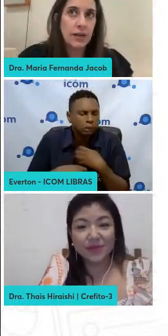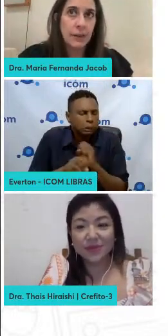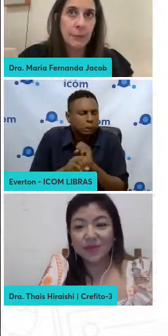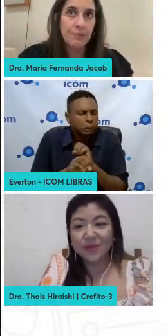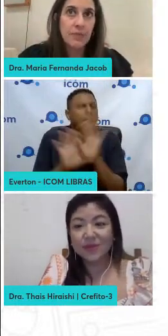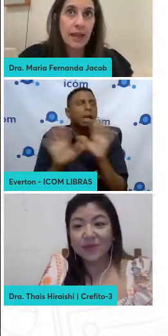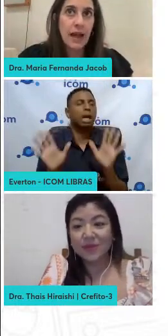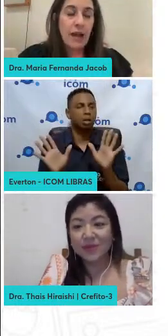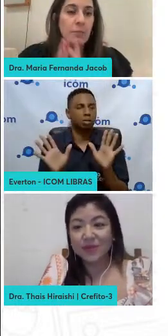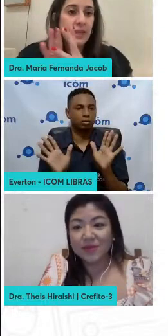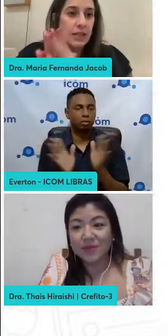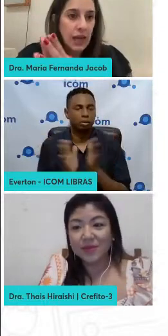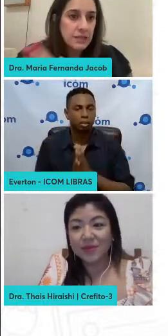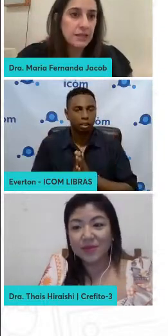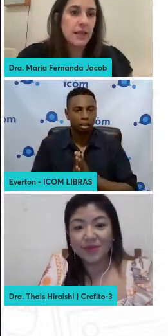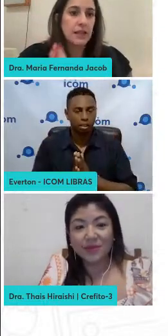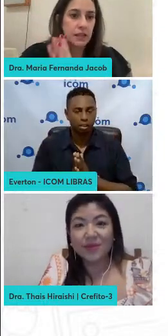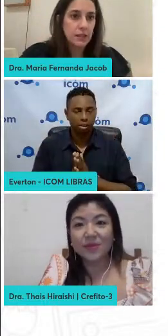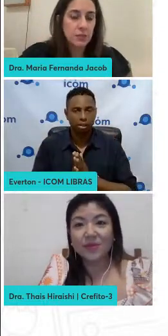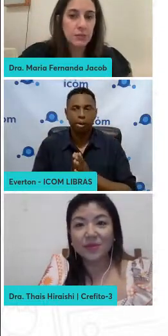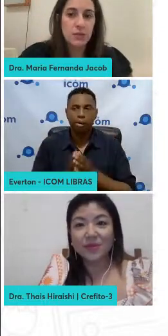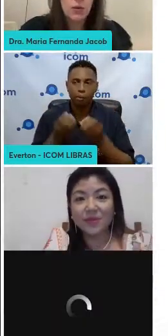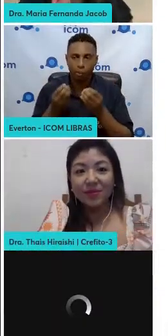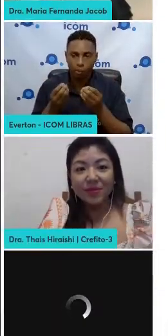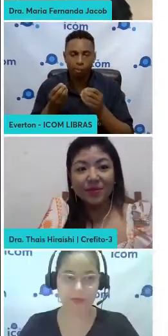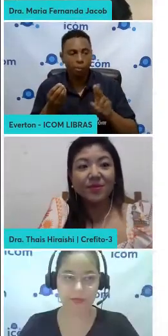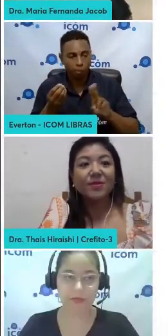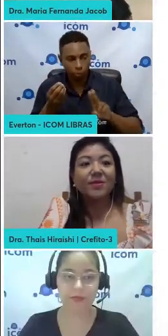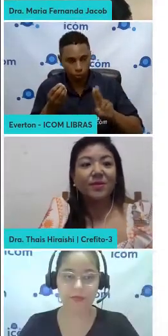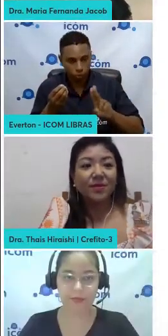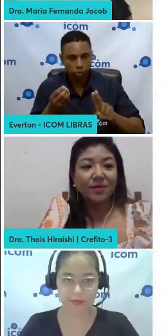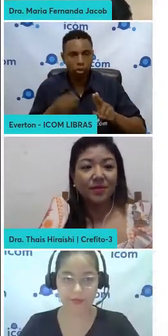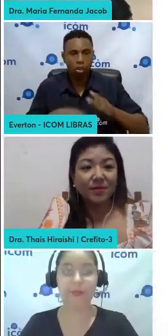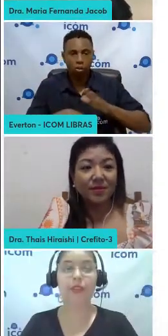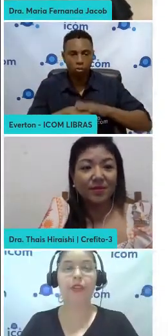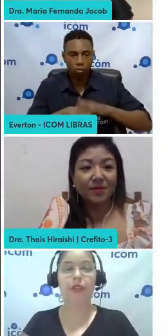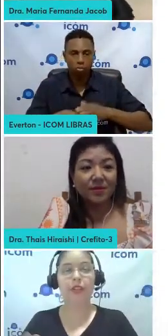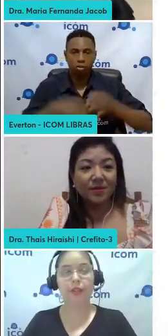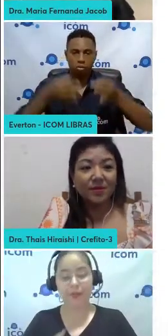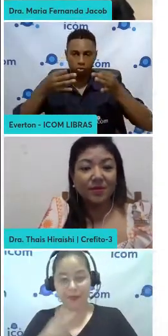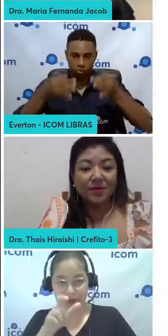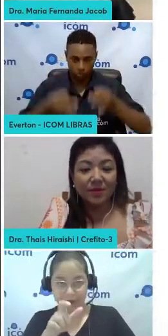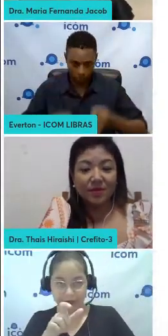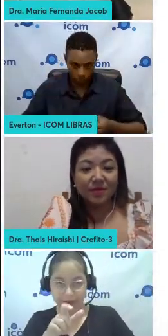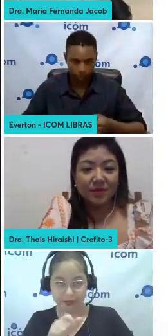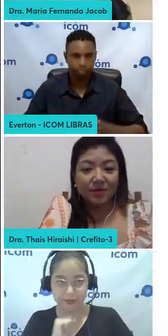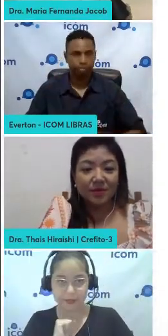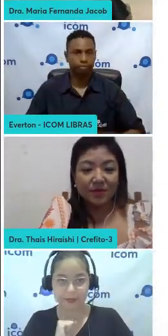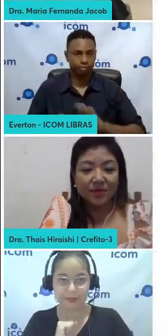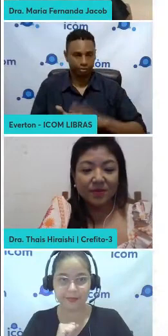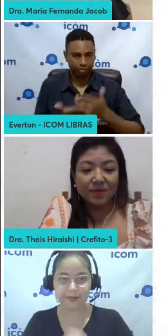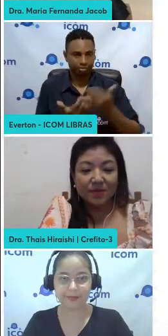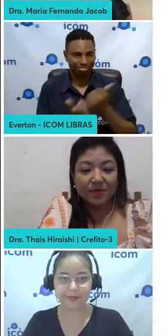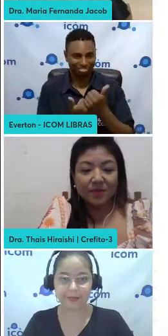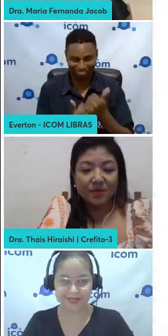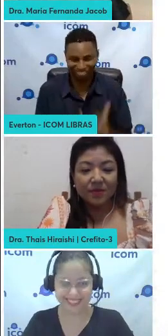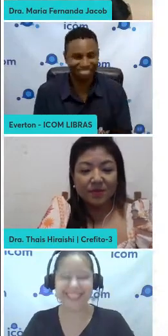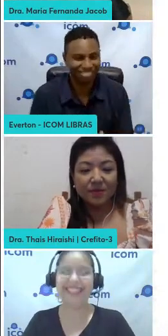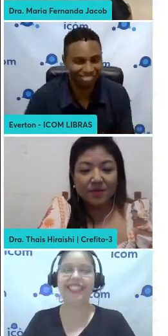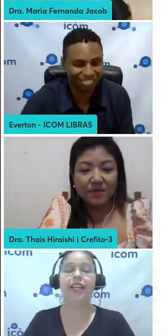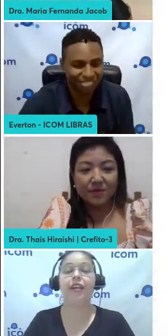quando aplicar essa técnica no momento correto para o nosso paciente. Foi aí